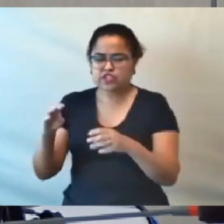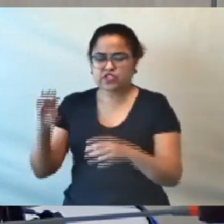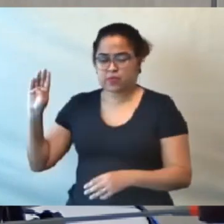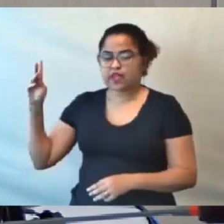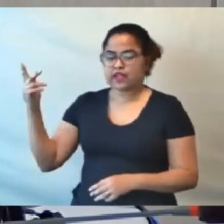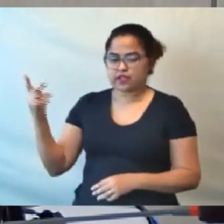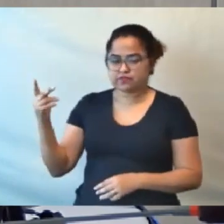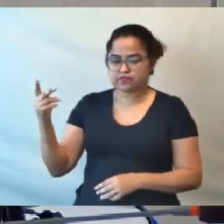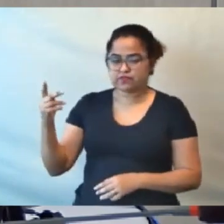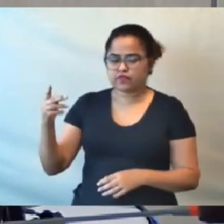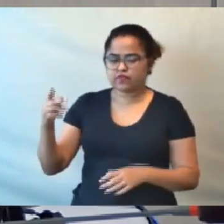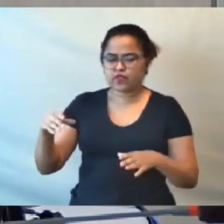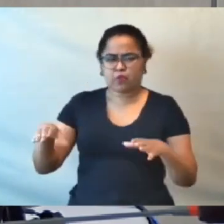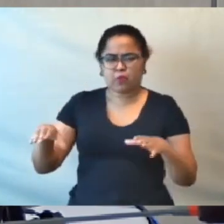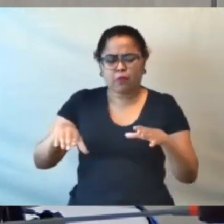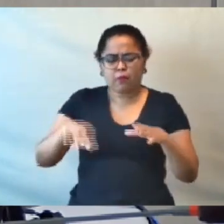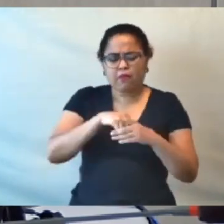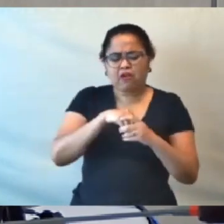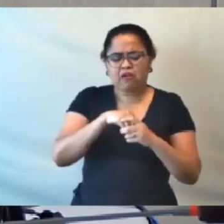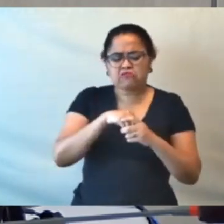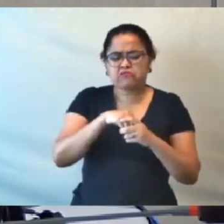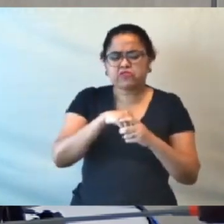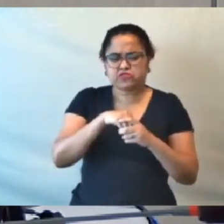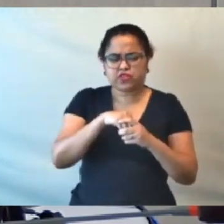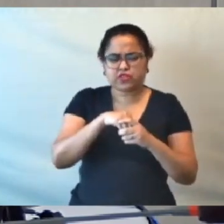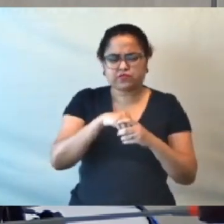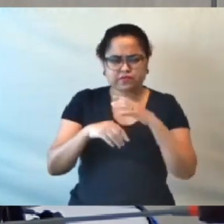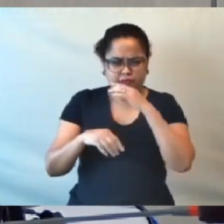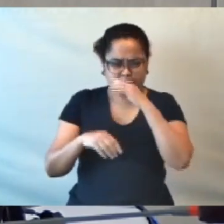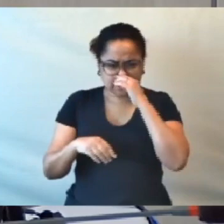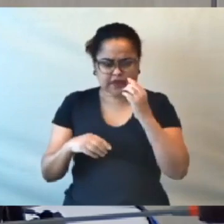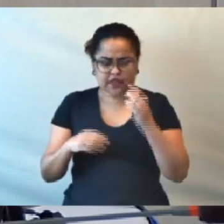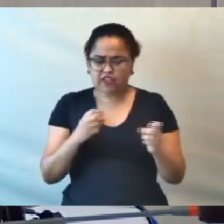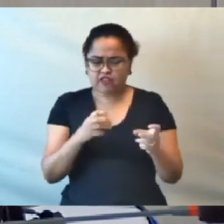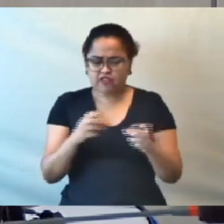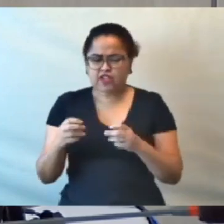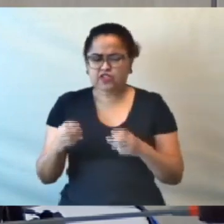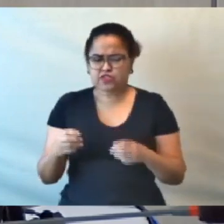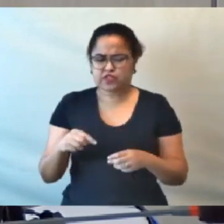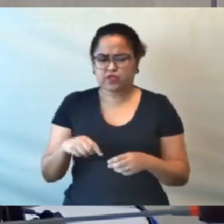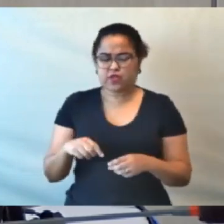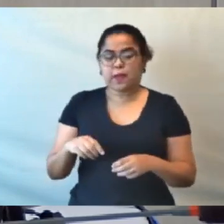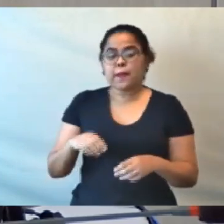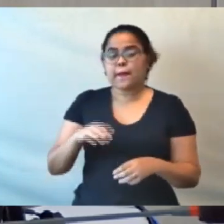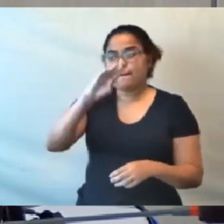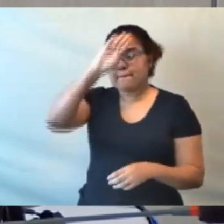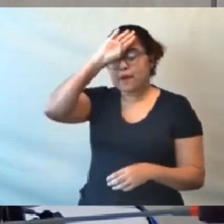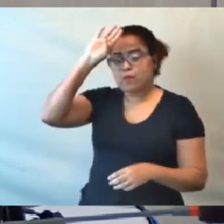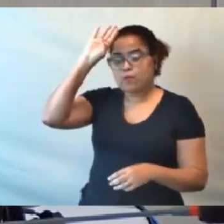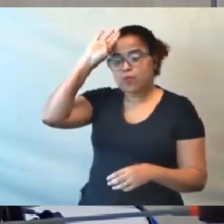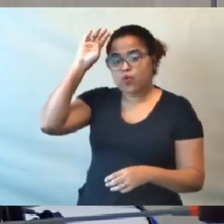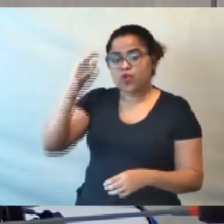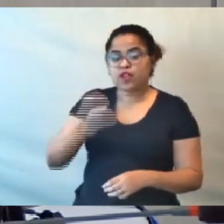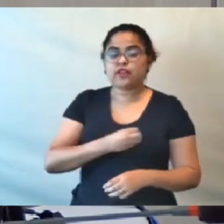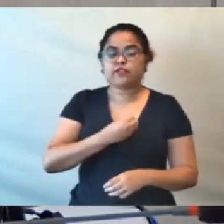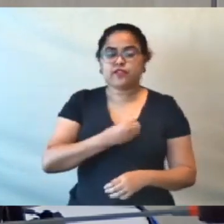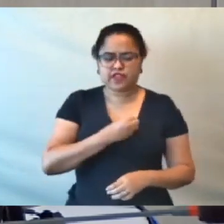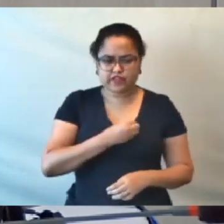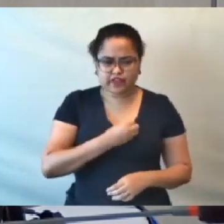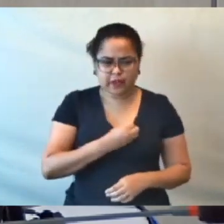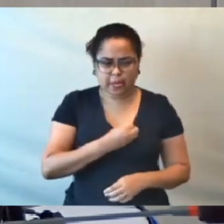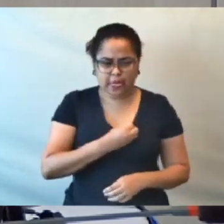O consórcio Pampulha Viva criou um suposto produto combinado de diversos itens,